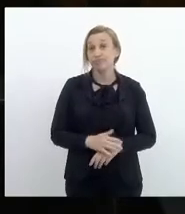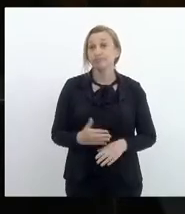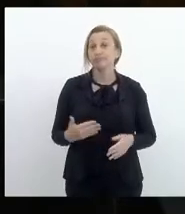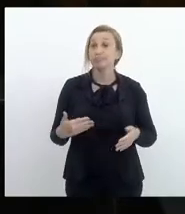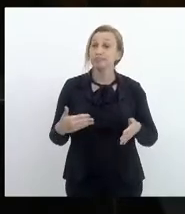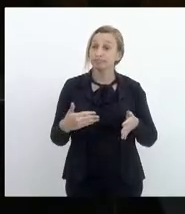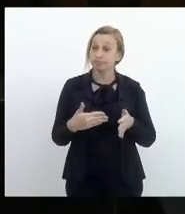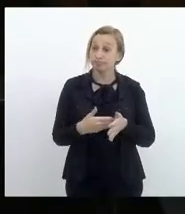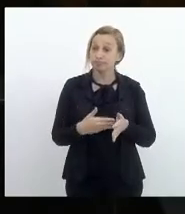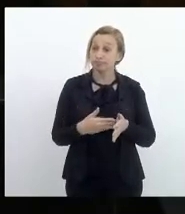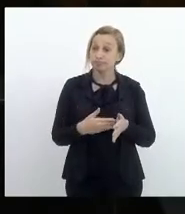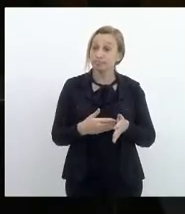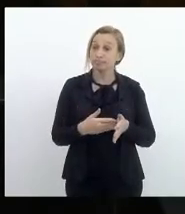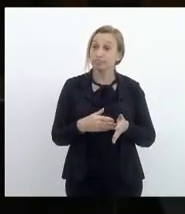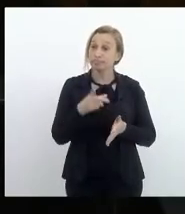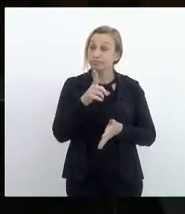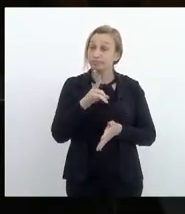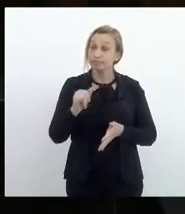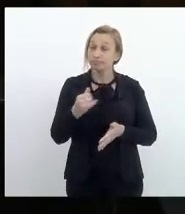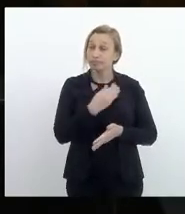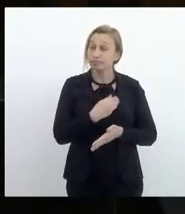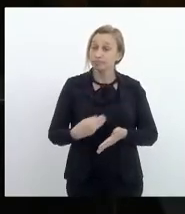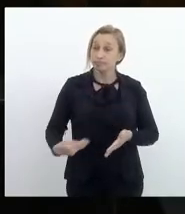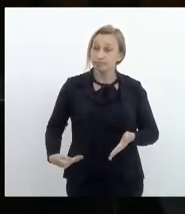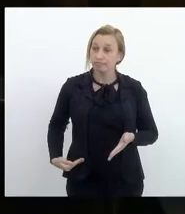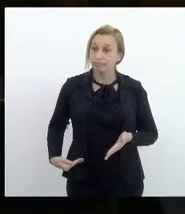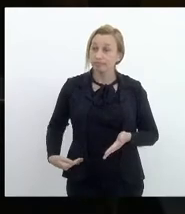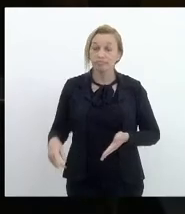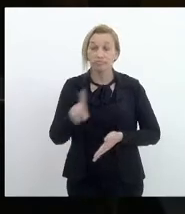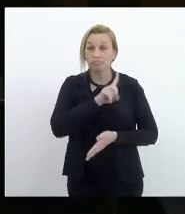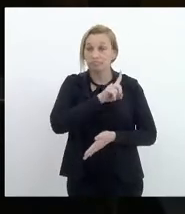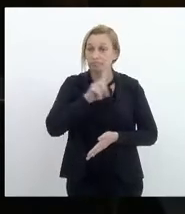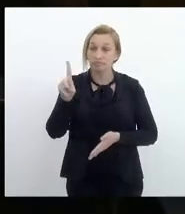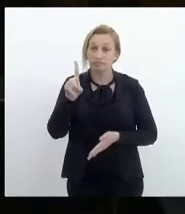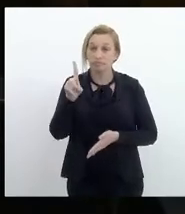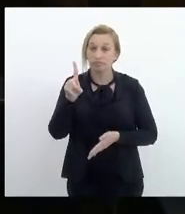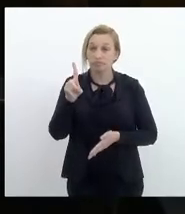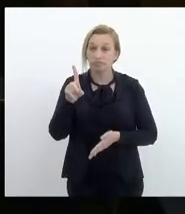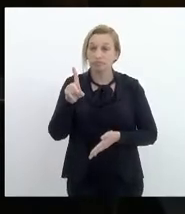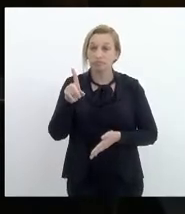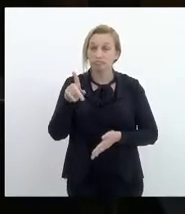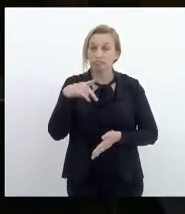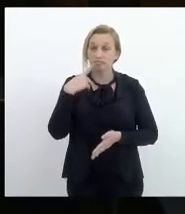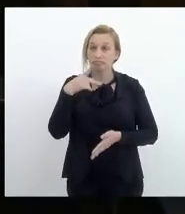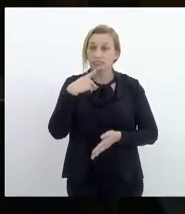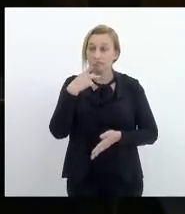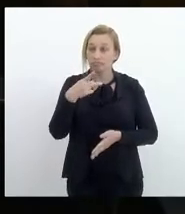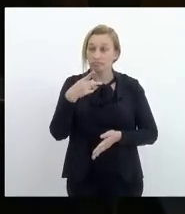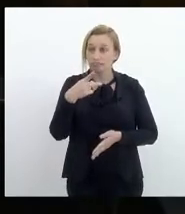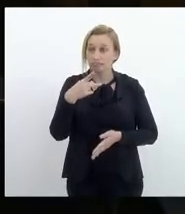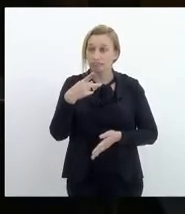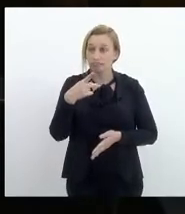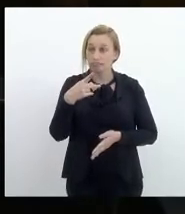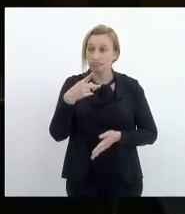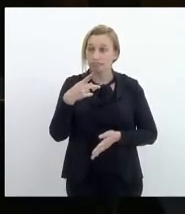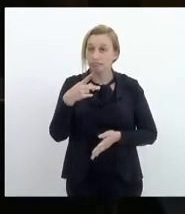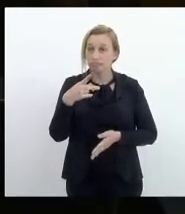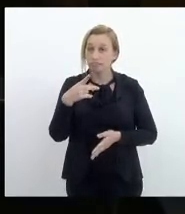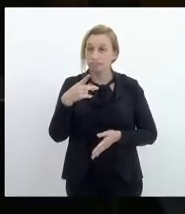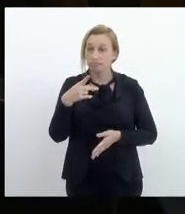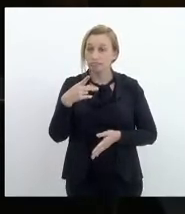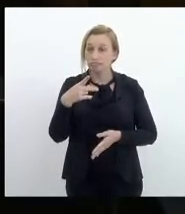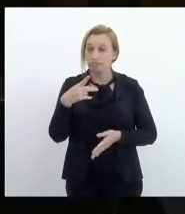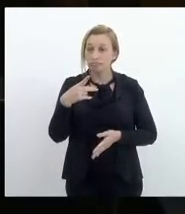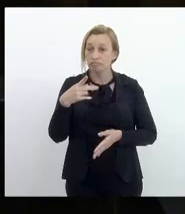data e o governo não disse claramente o que o povo